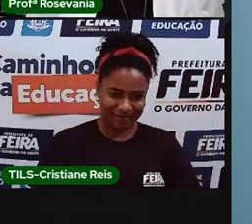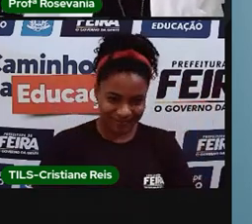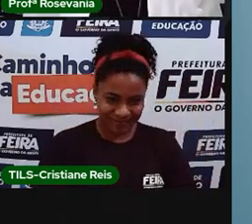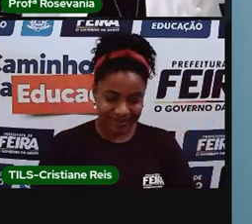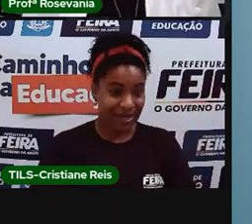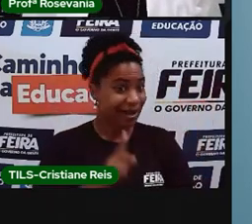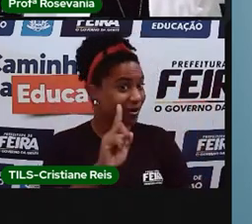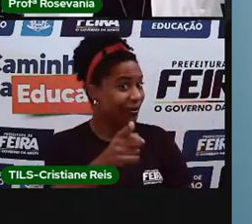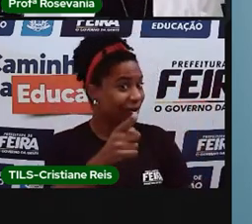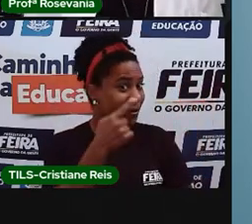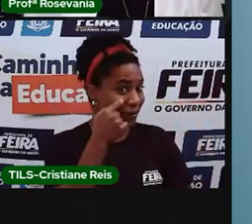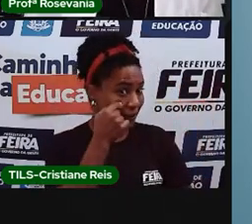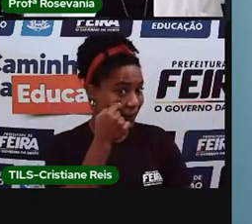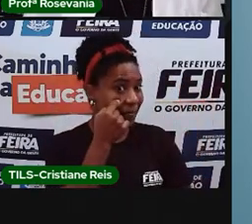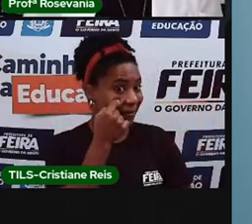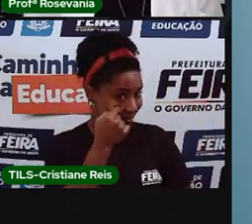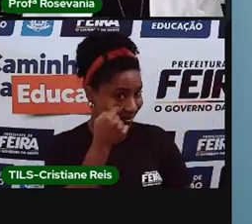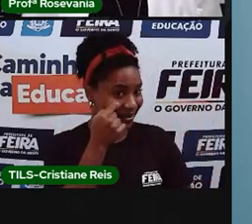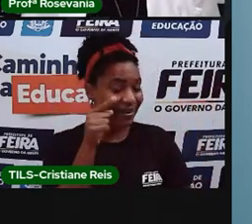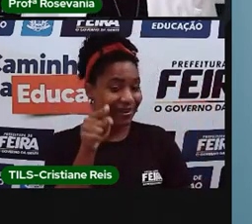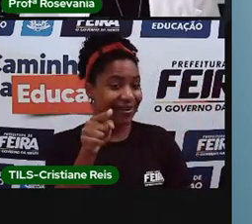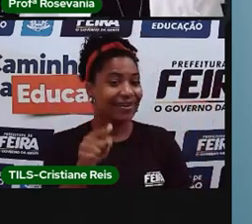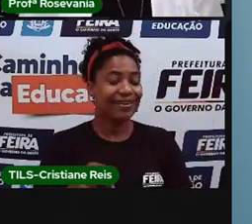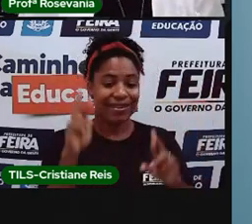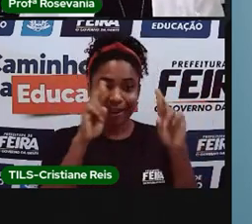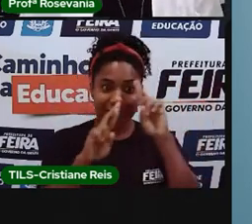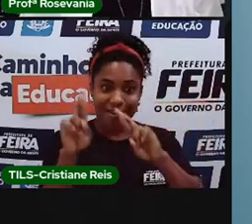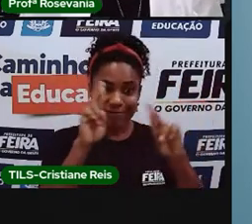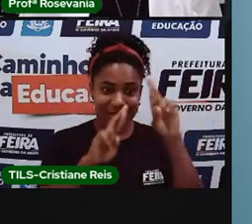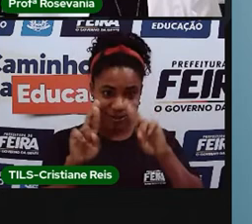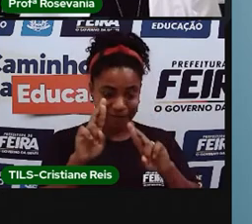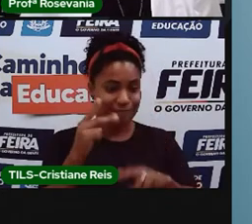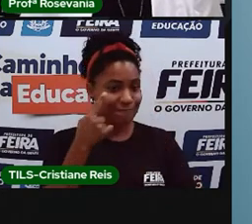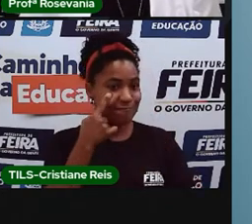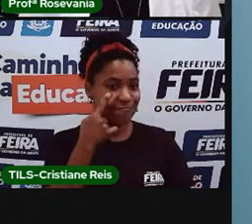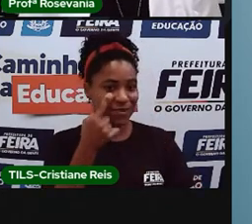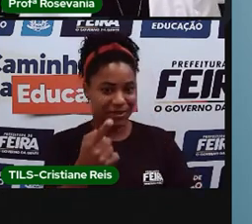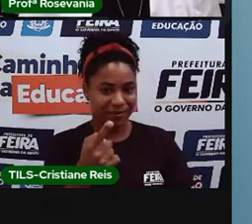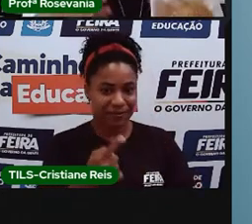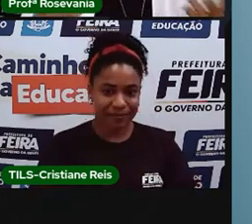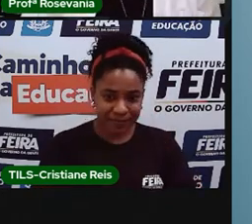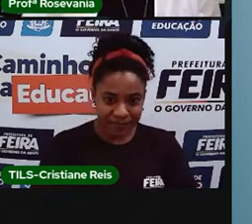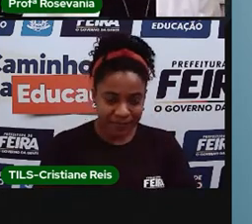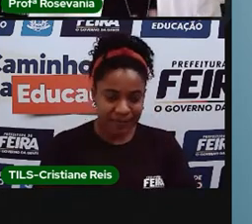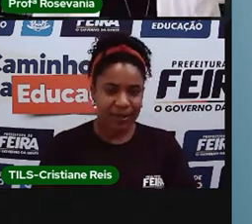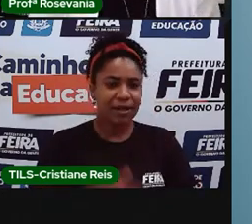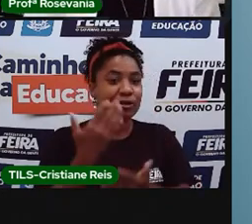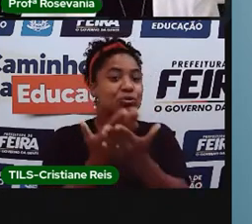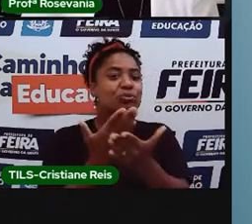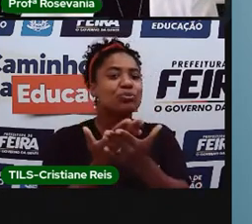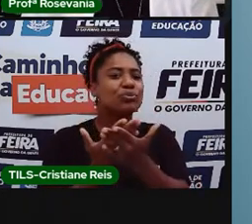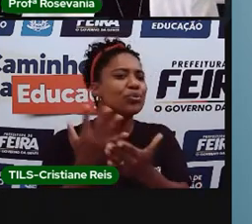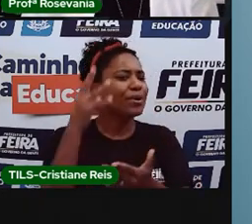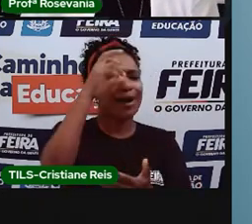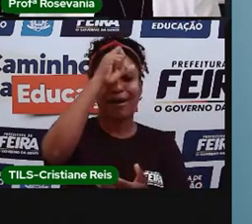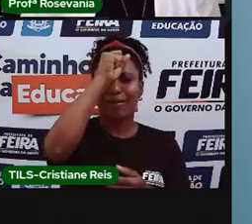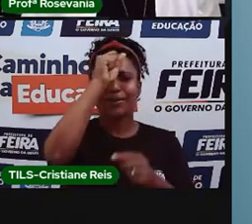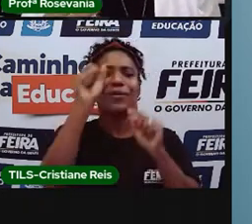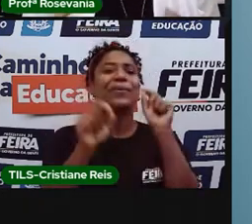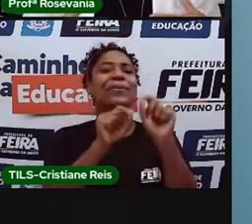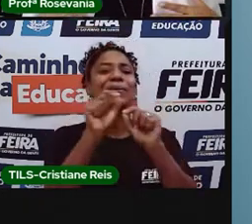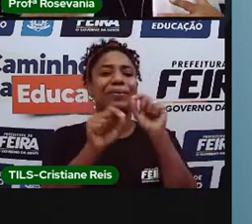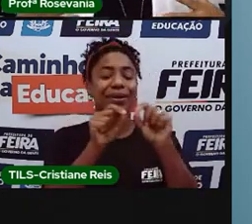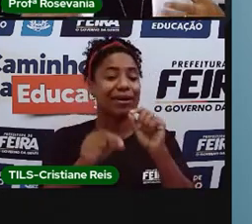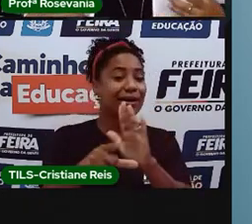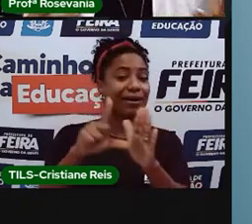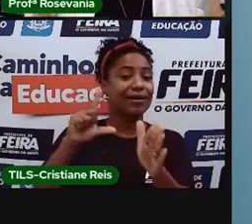revisão, né, gente? O que é que nós estudamos hoje? Hoje nós estudamos, né, como é que eram feitos os mapas antes, como